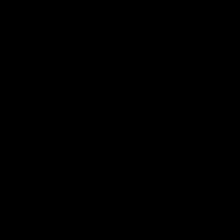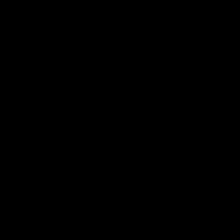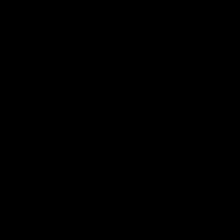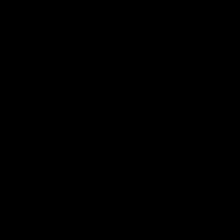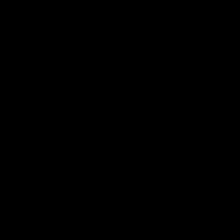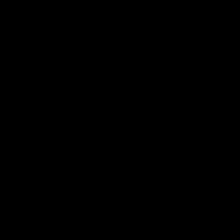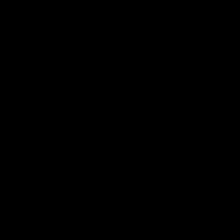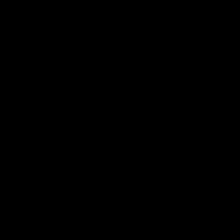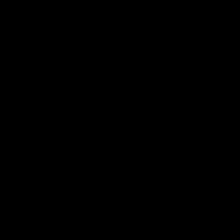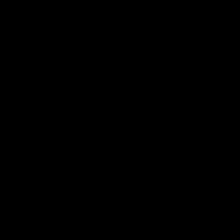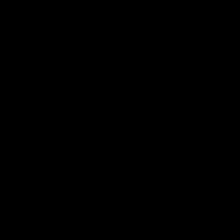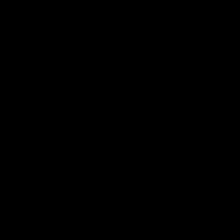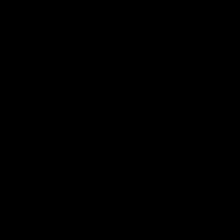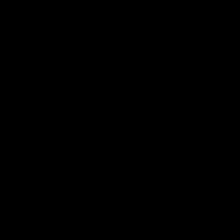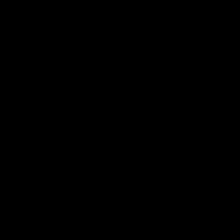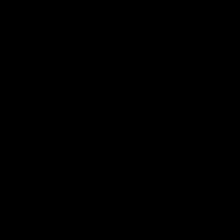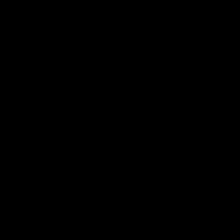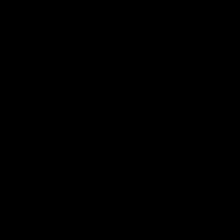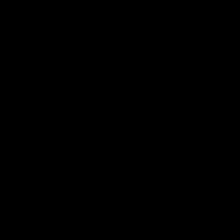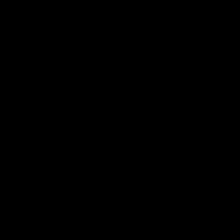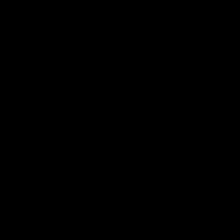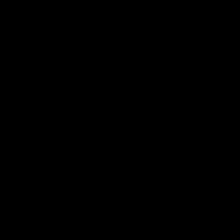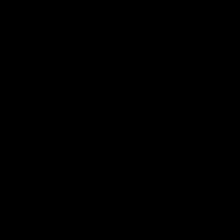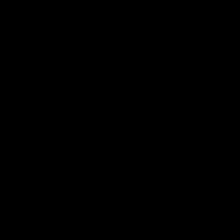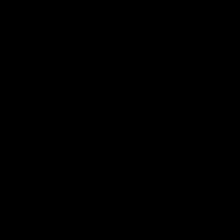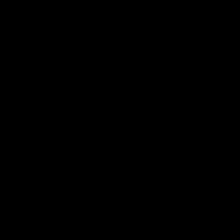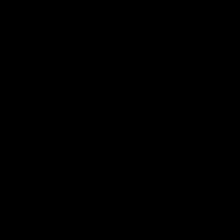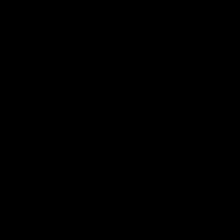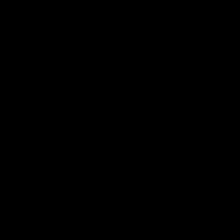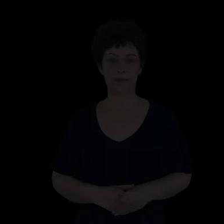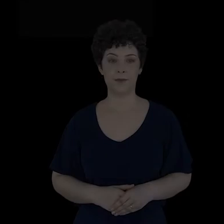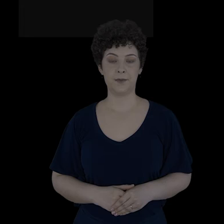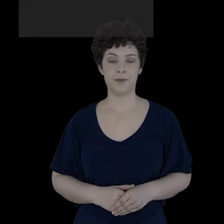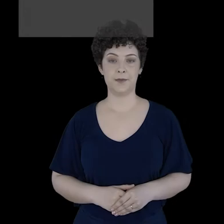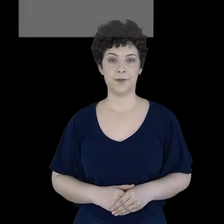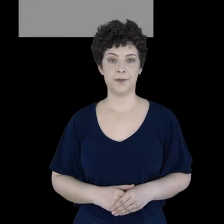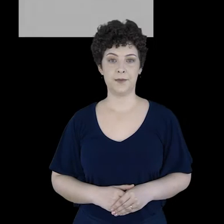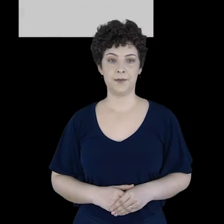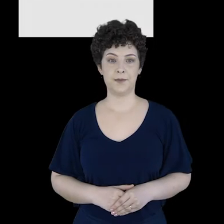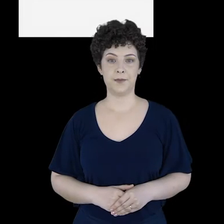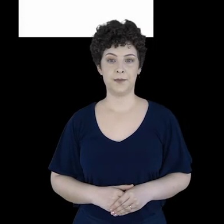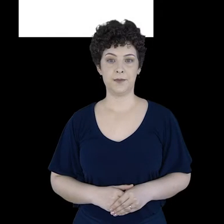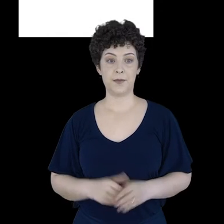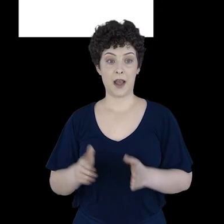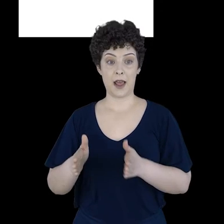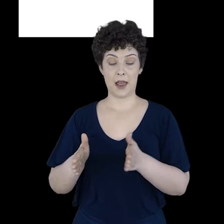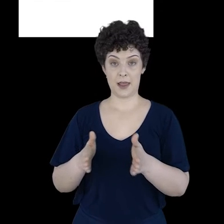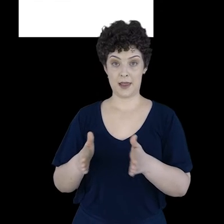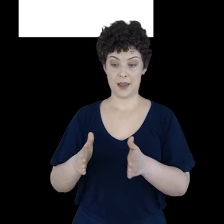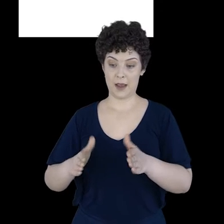Conservatório de Tatuí apresenta Ações para suspender o tempo.